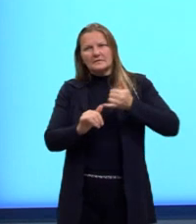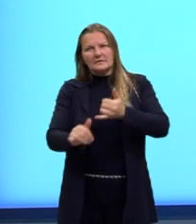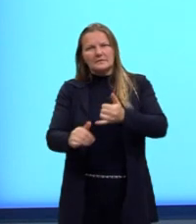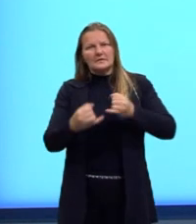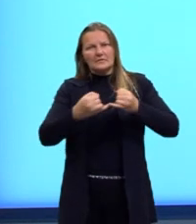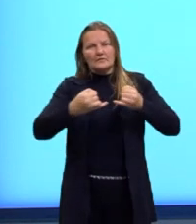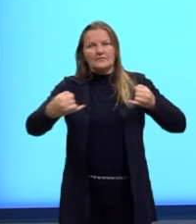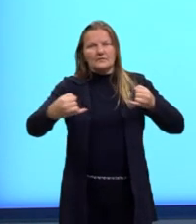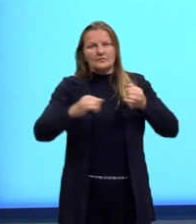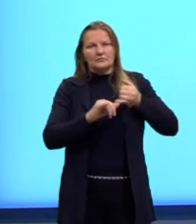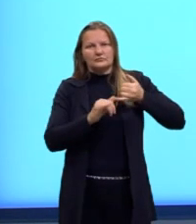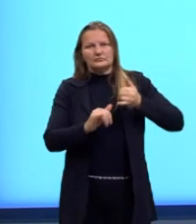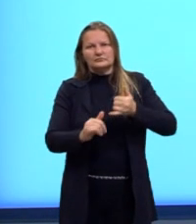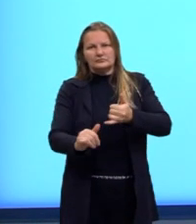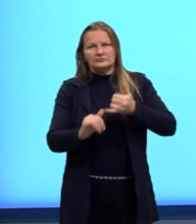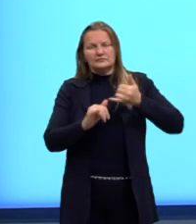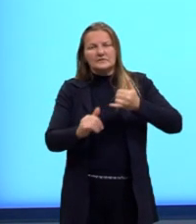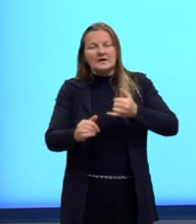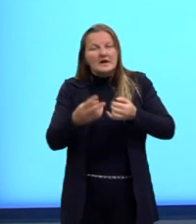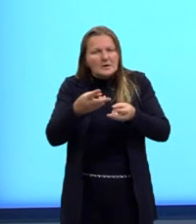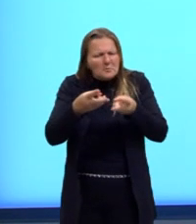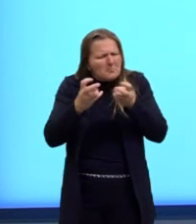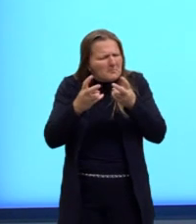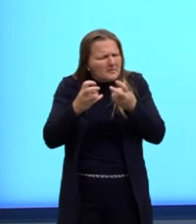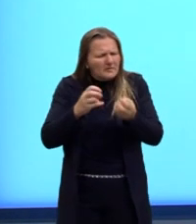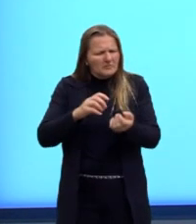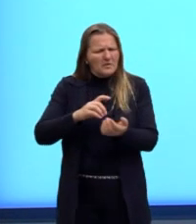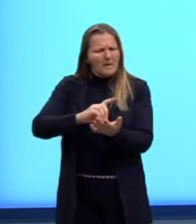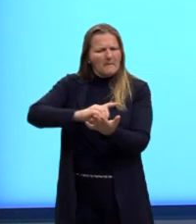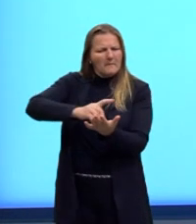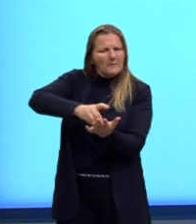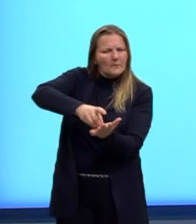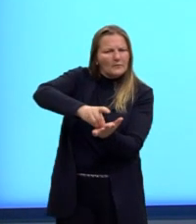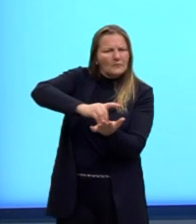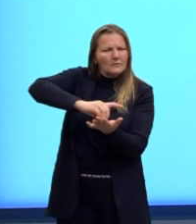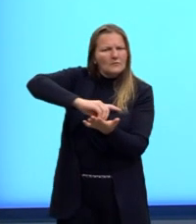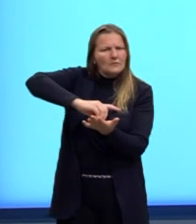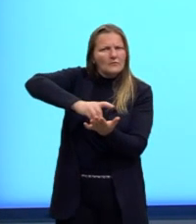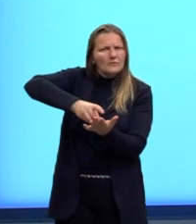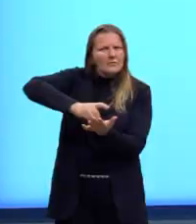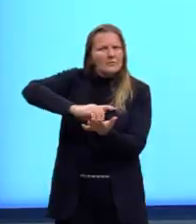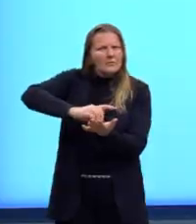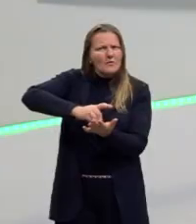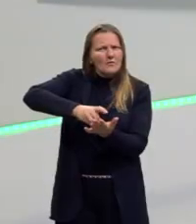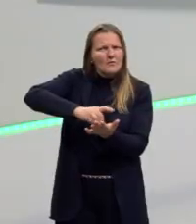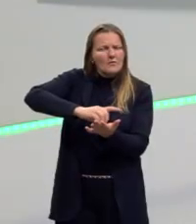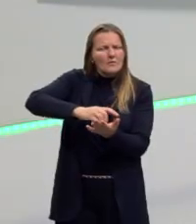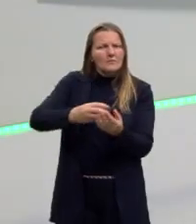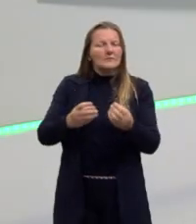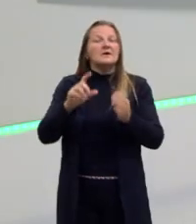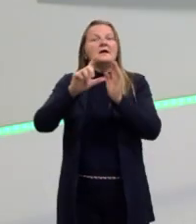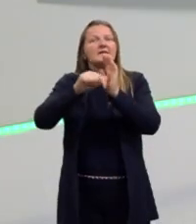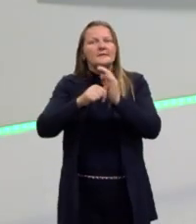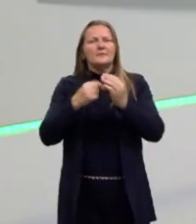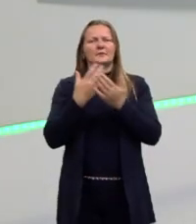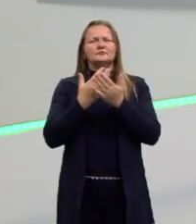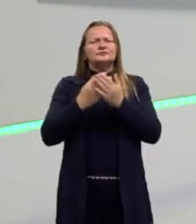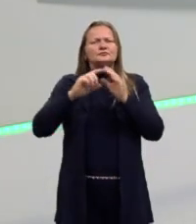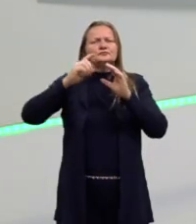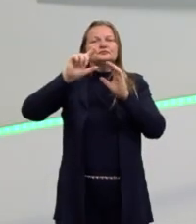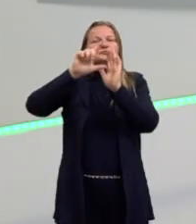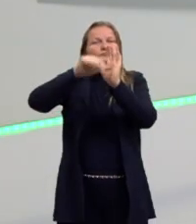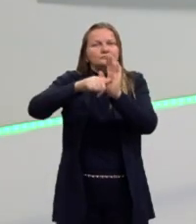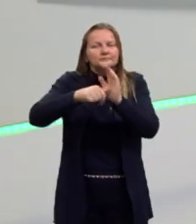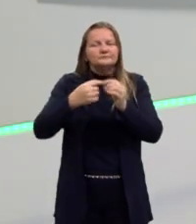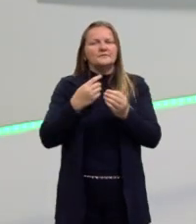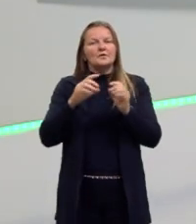elétrica, né, nesse fio, ele viu que a bússola começou então a se movimentar. Né? Então, estudos posteriores, né, levaram à